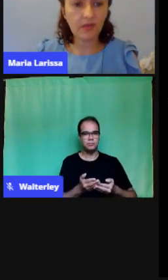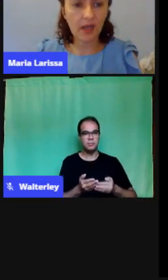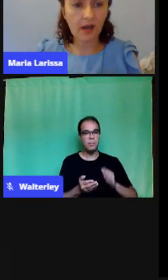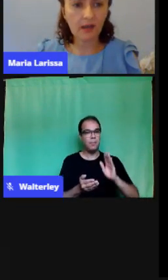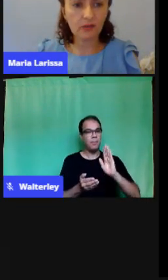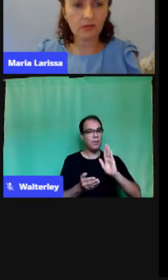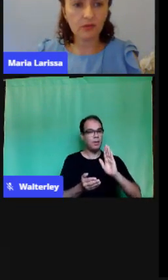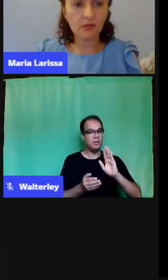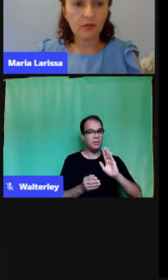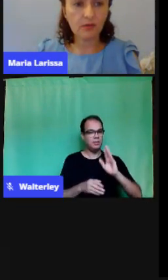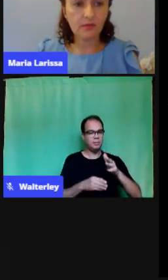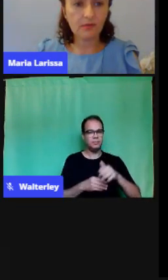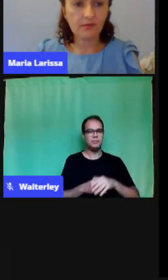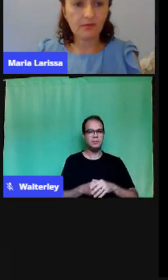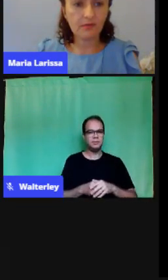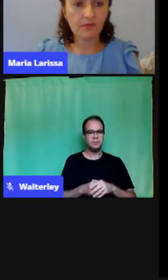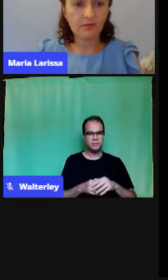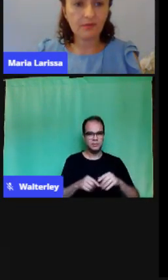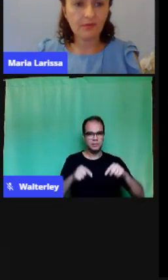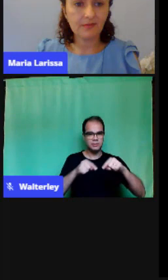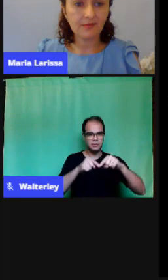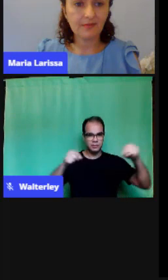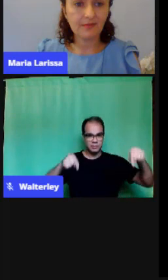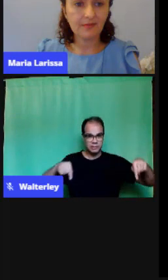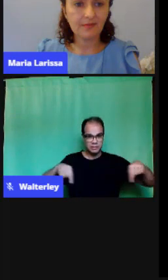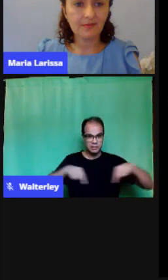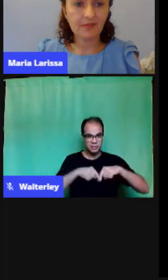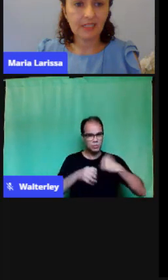ele é desafiado,